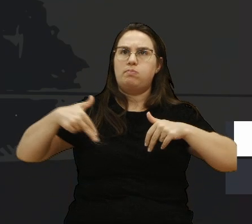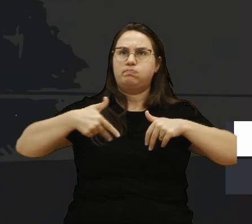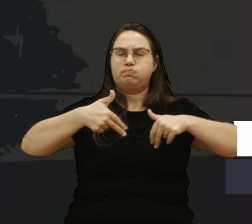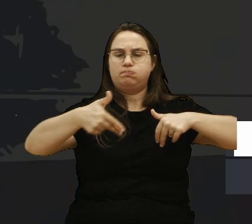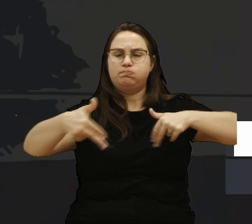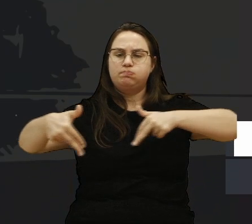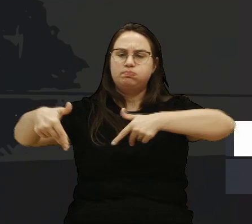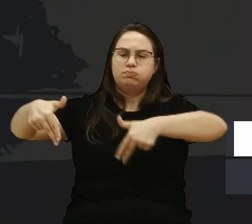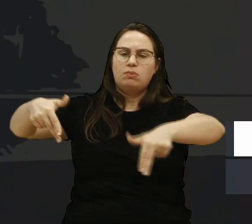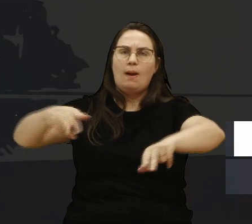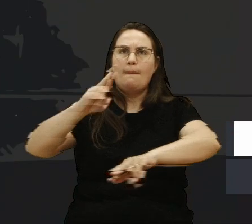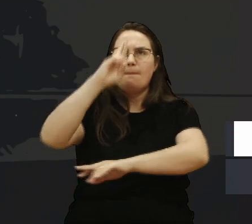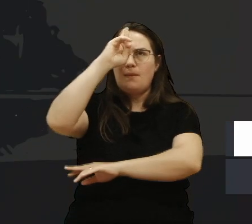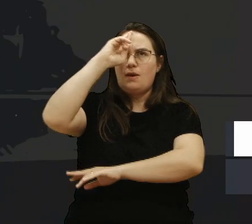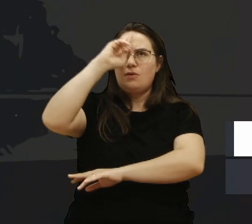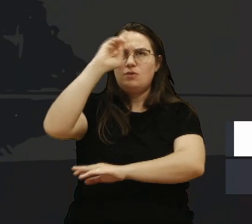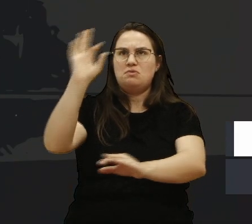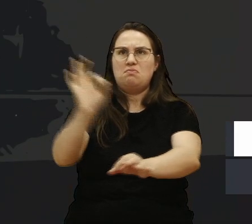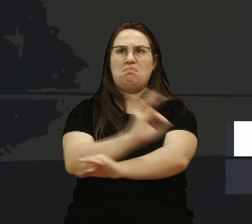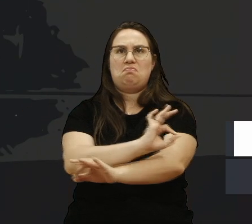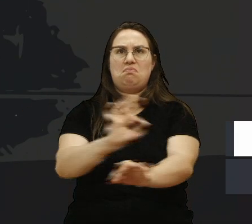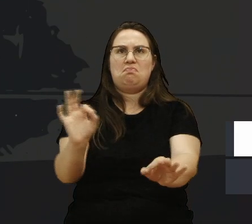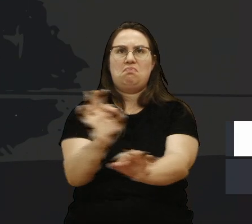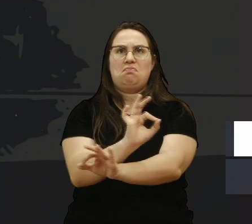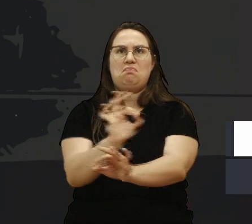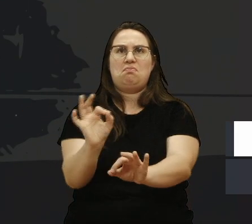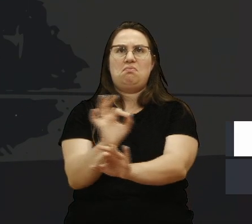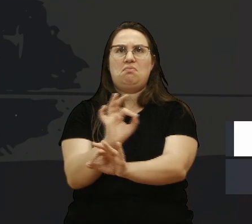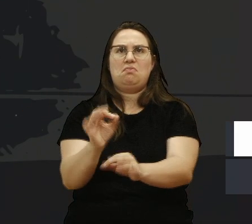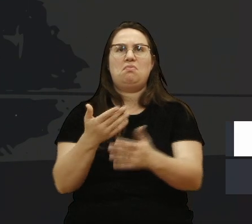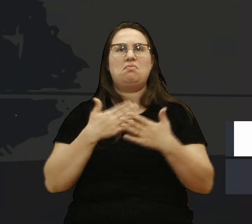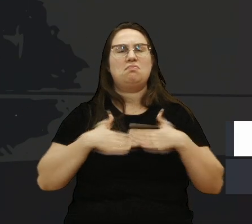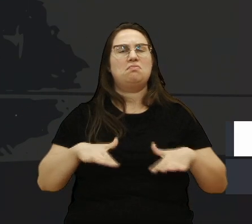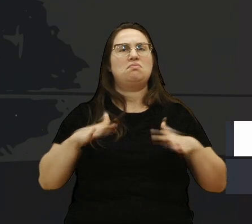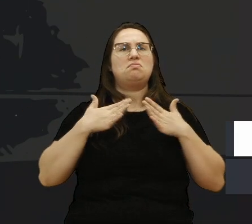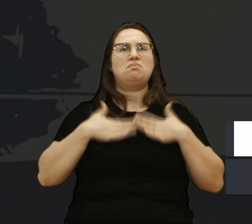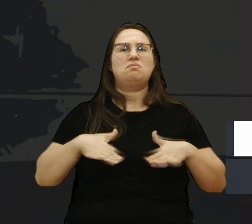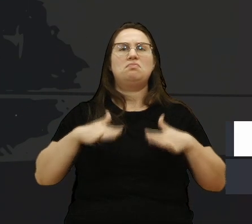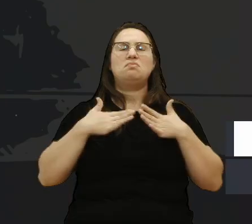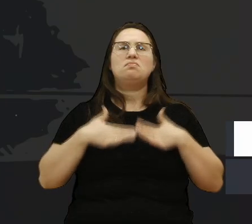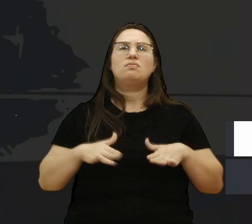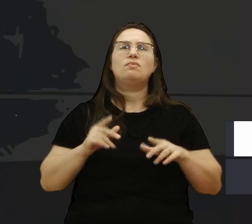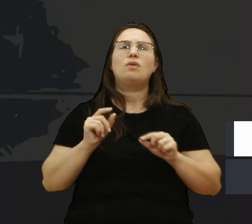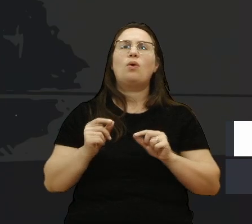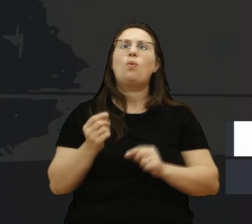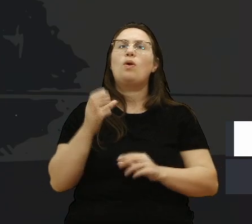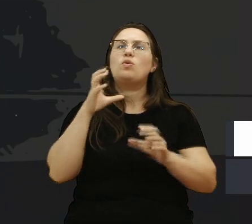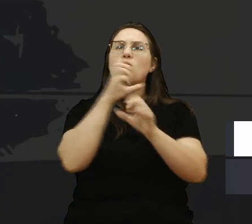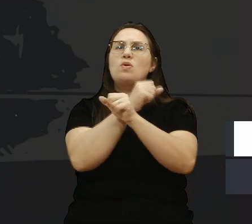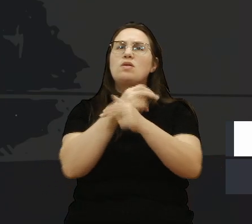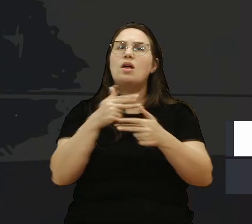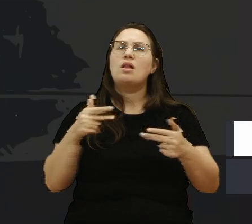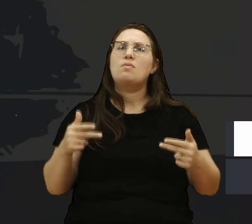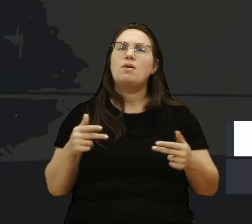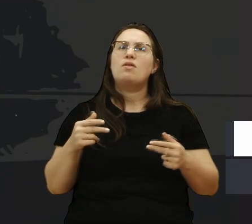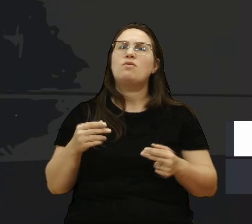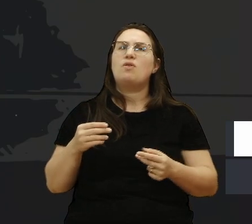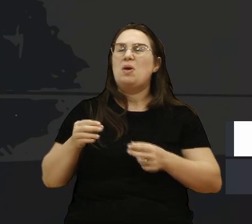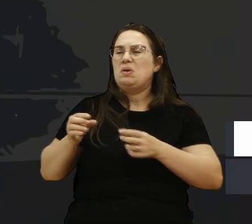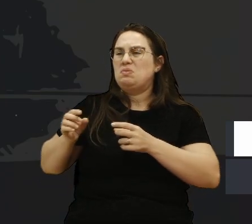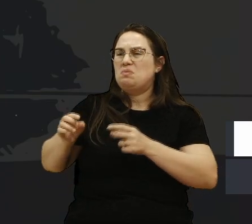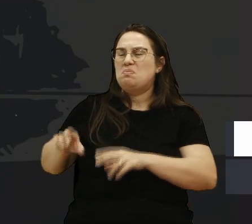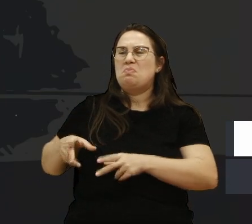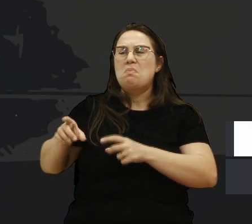ali. Nada. Tudo tranquilo. Quantos animais ali foram prejudicados? A fauna e